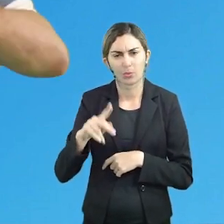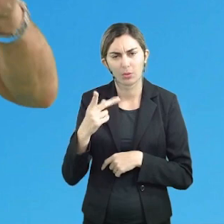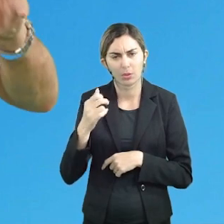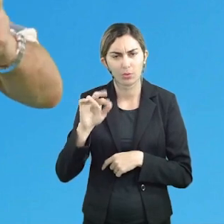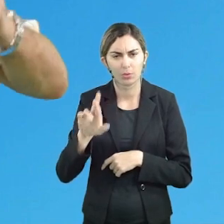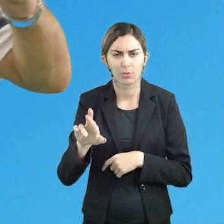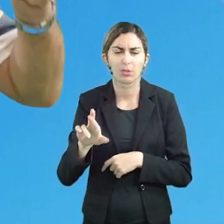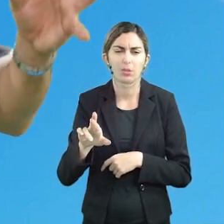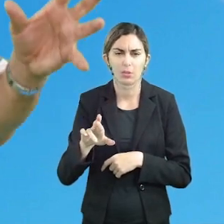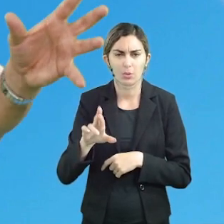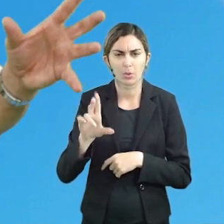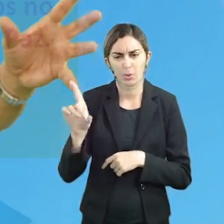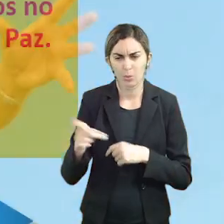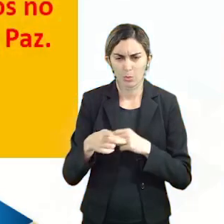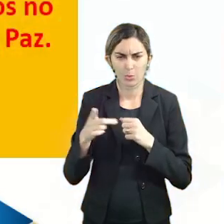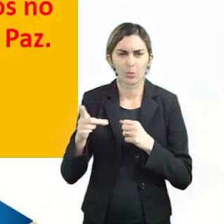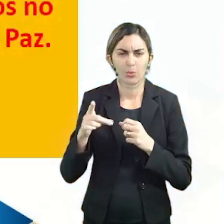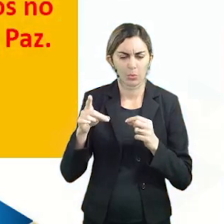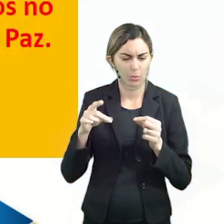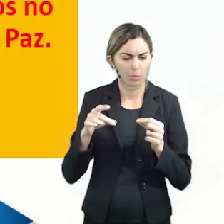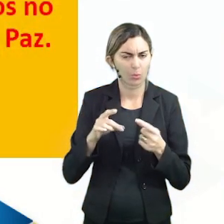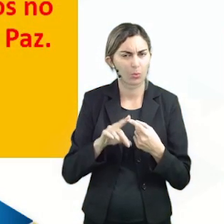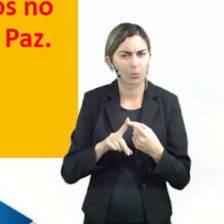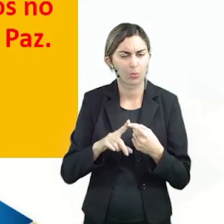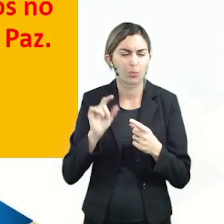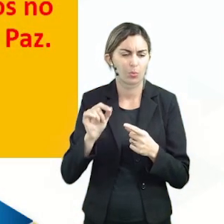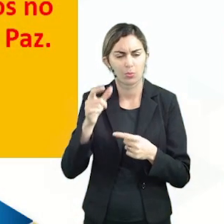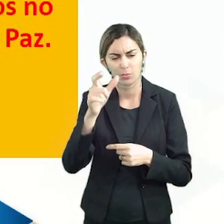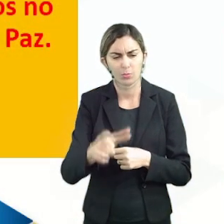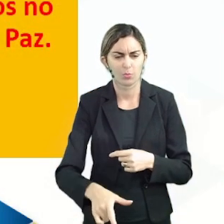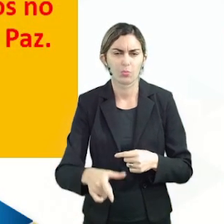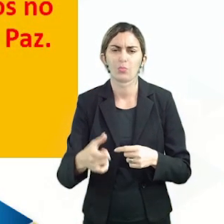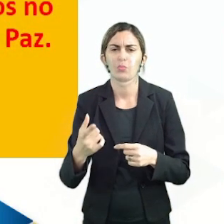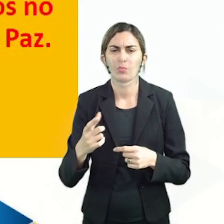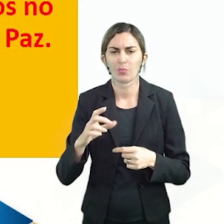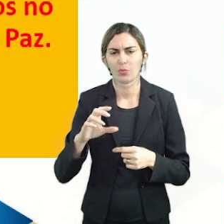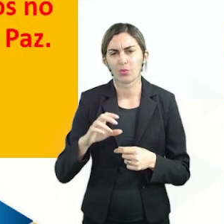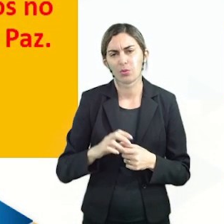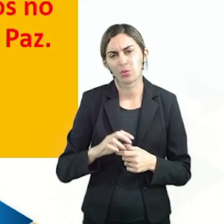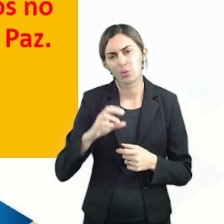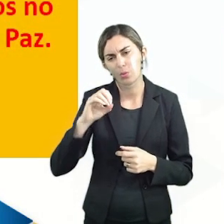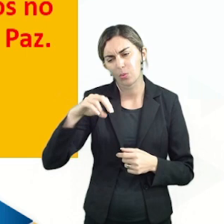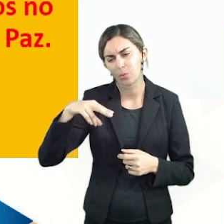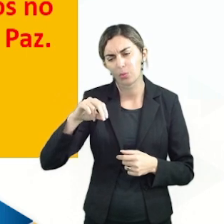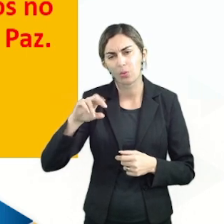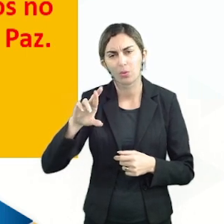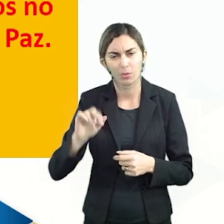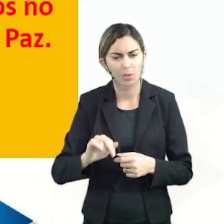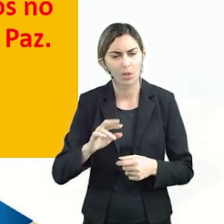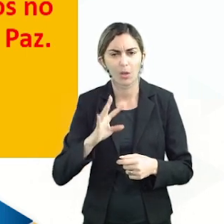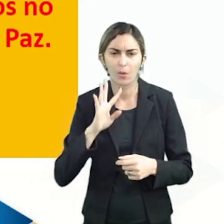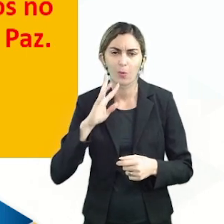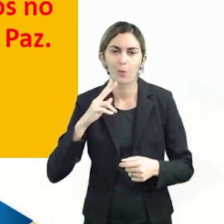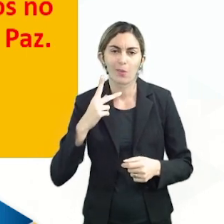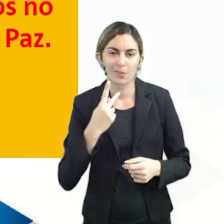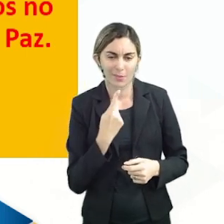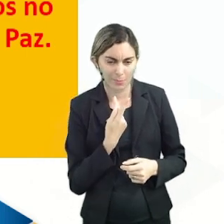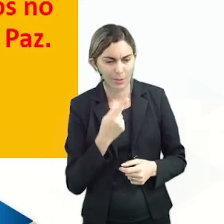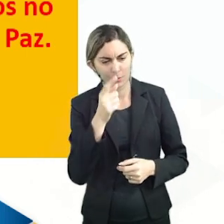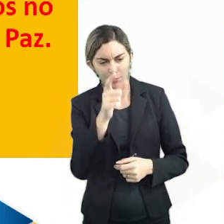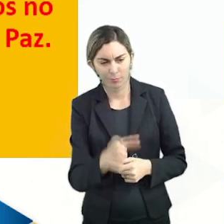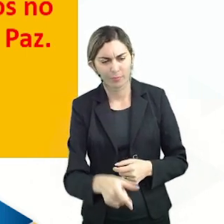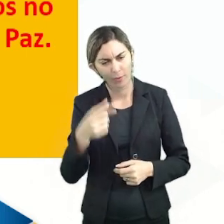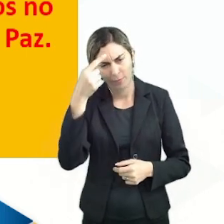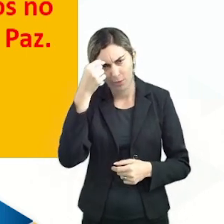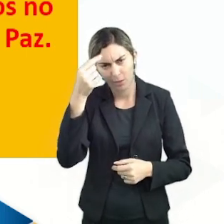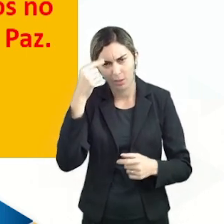de doutor honoris causa. O que seria esse título doutor honoris causa? É justamente o reconhecimento de